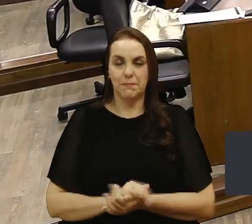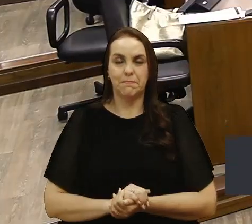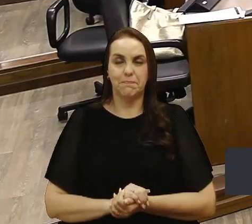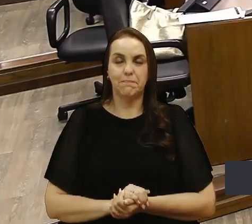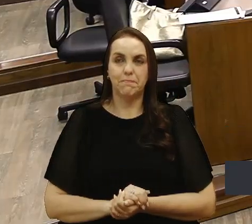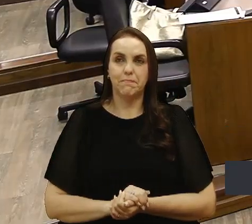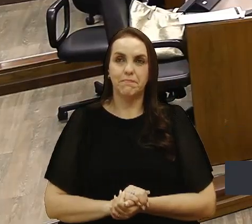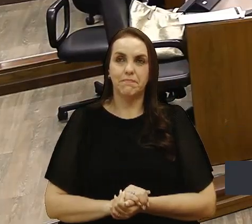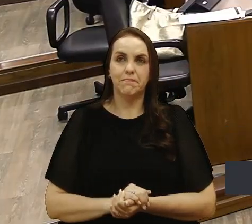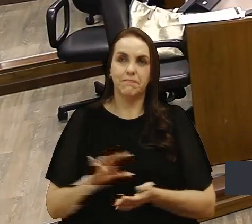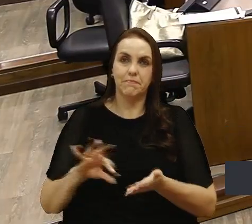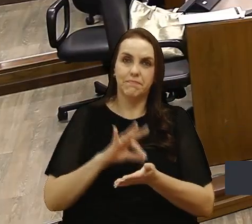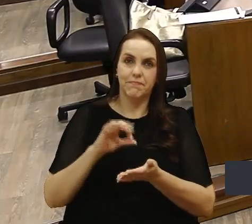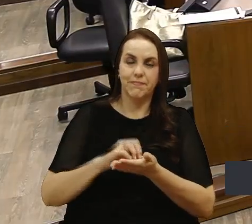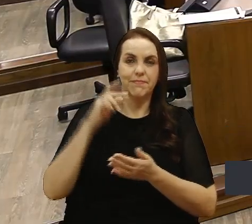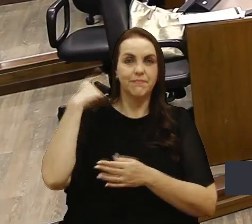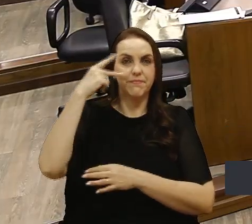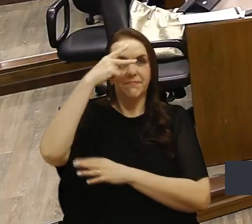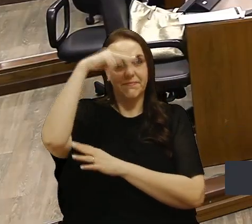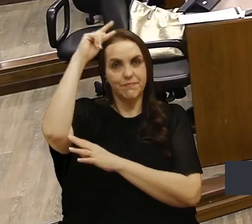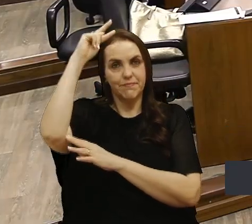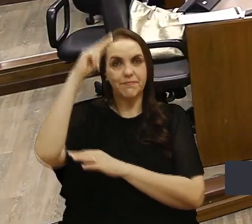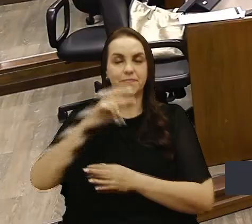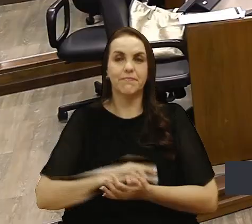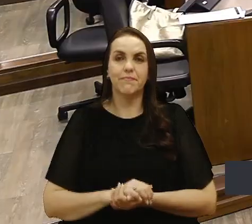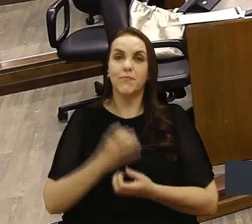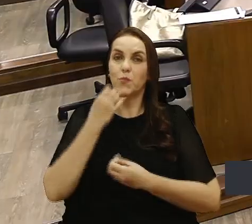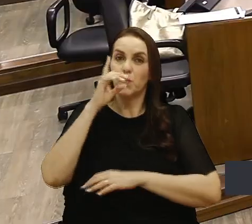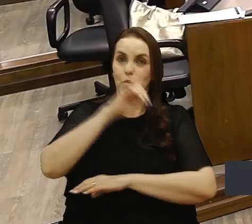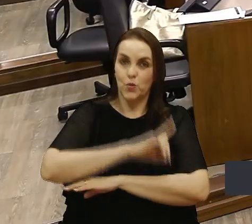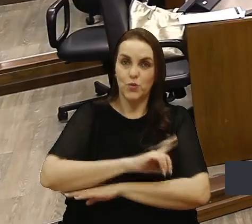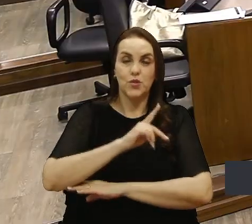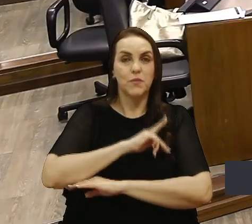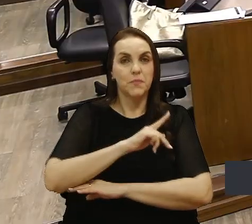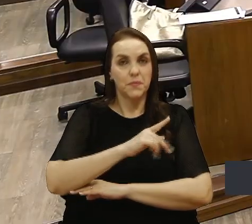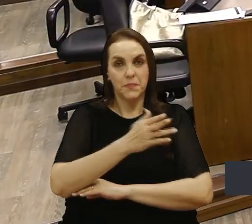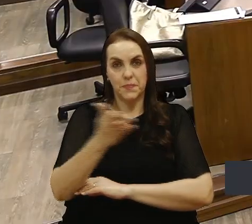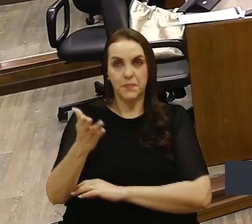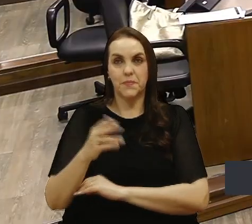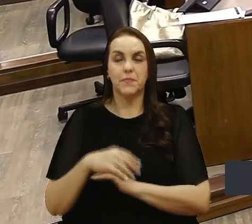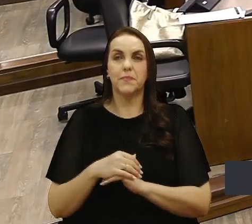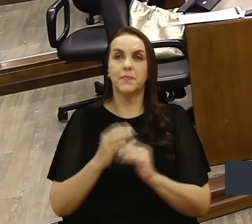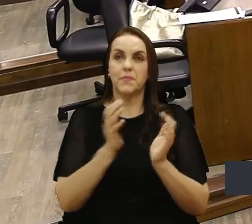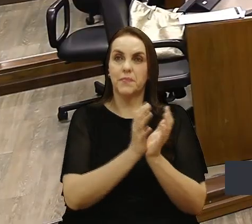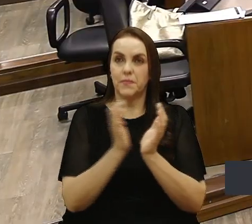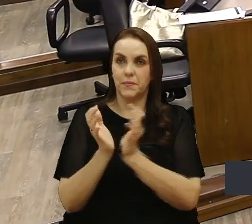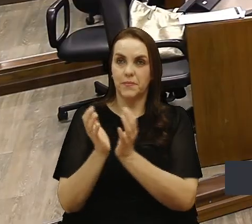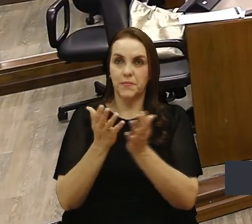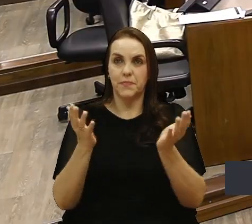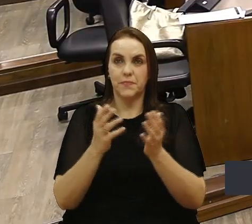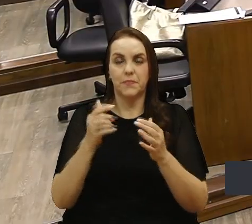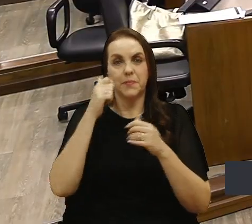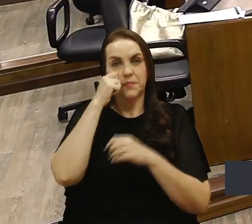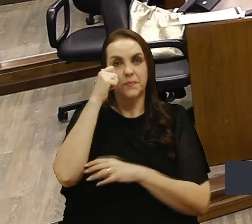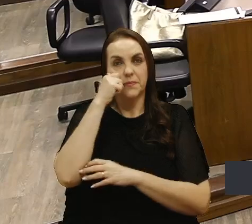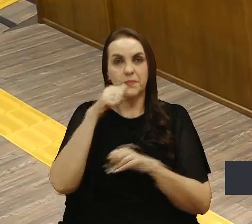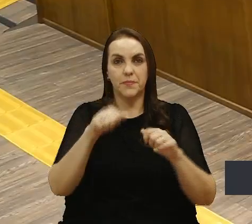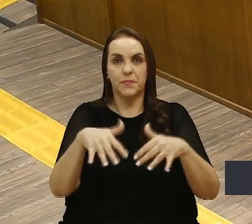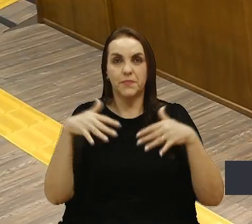vereador Edson da Rosa. Bom dia, senhor presidente, nobres pares, quem está aqui nos acompanhando também pelas redes